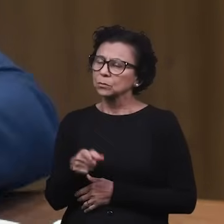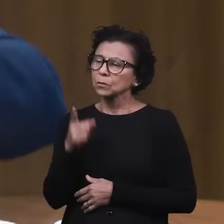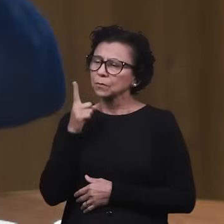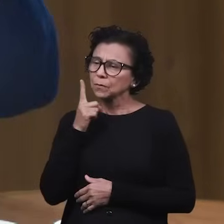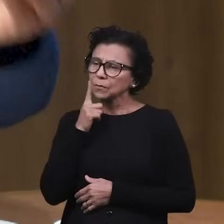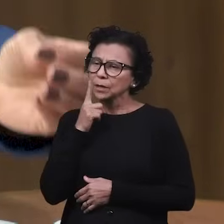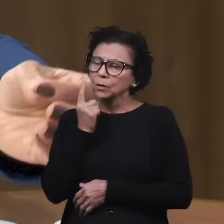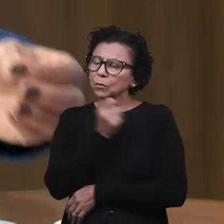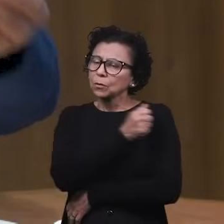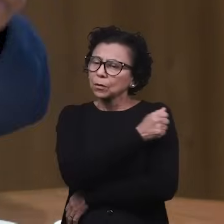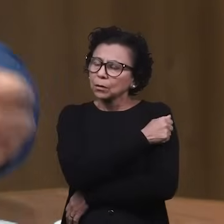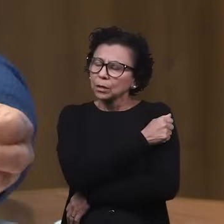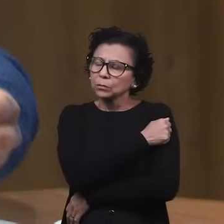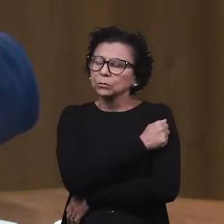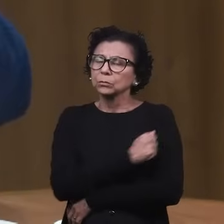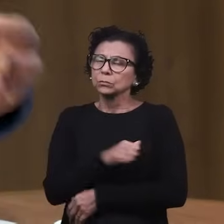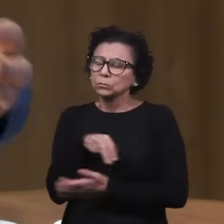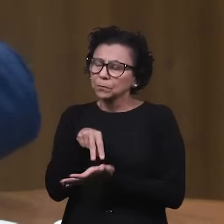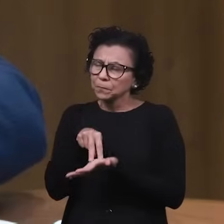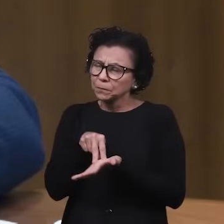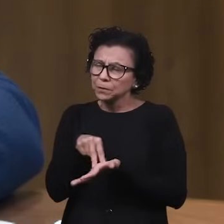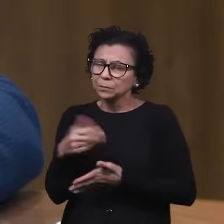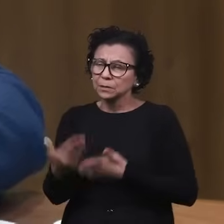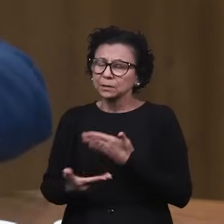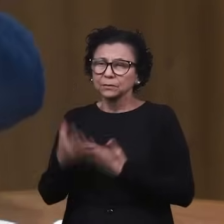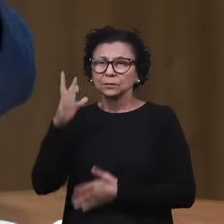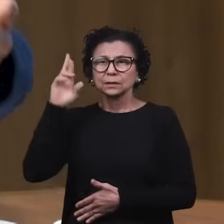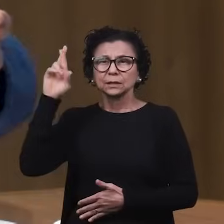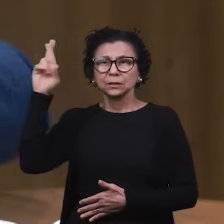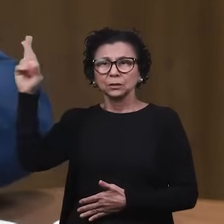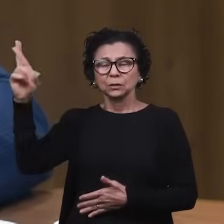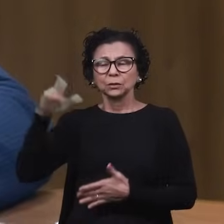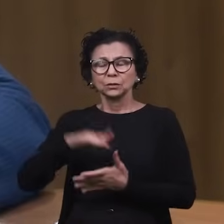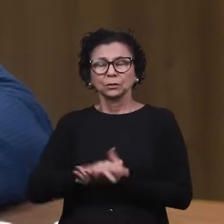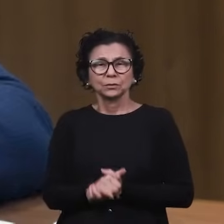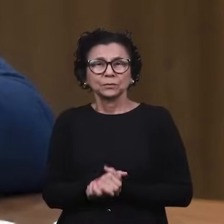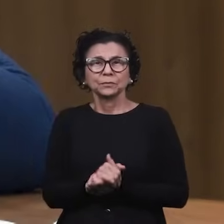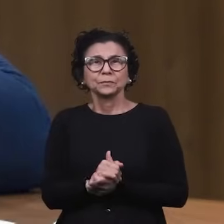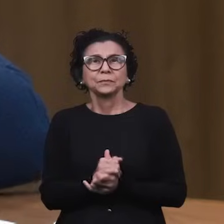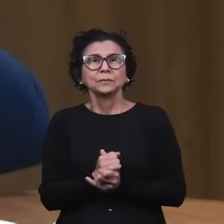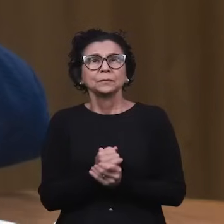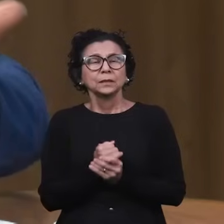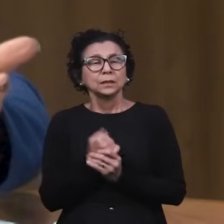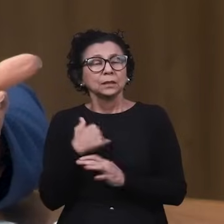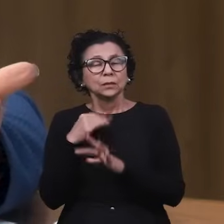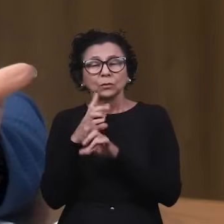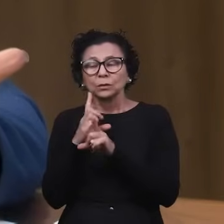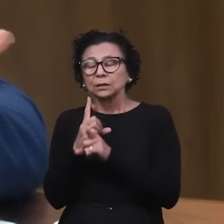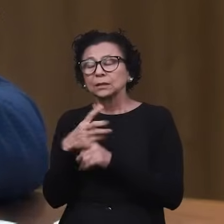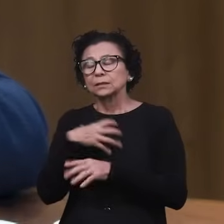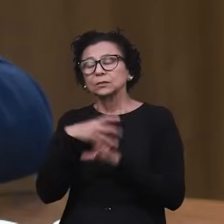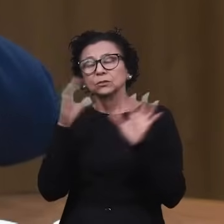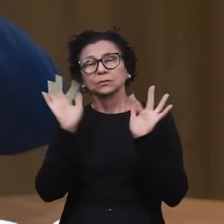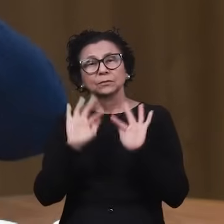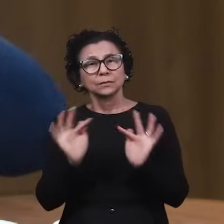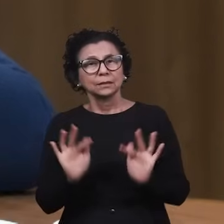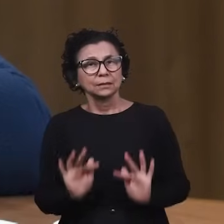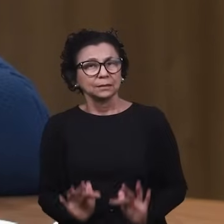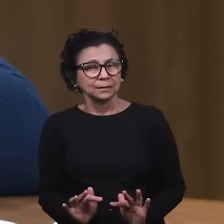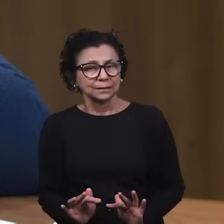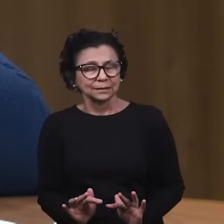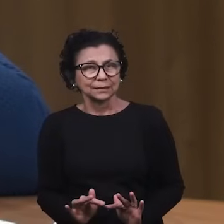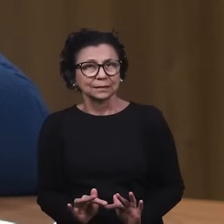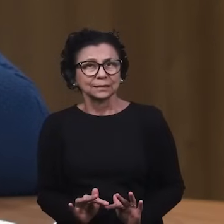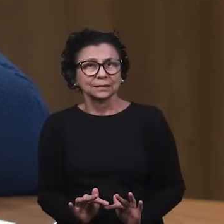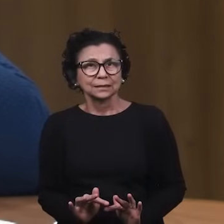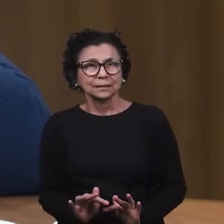aluno, né, permanecer firme servindo ao Senhor. E eu encontrei aqui agora e meu coração ficou feliz. Então aquela